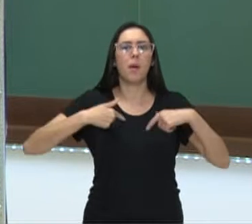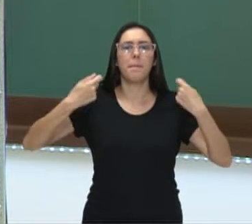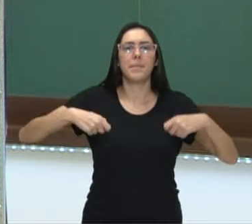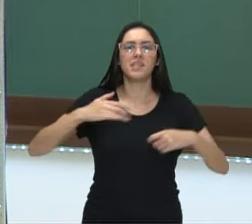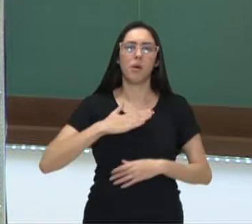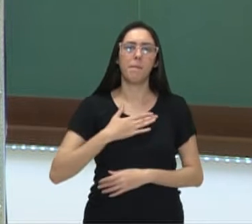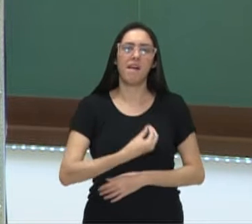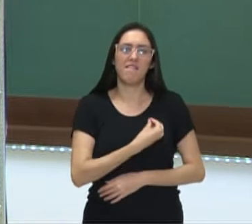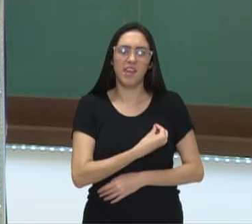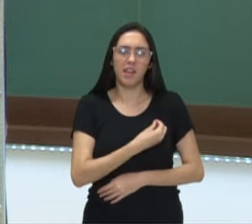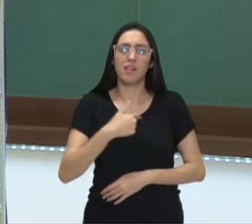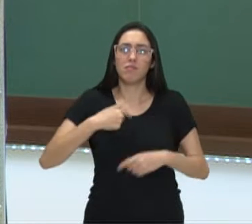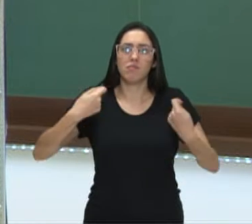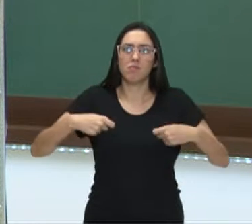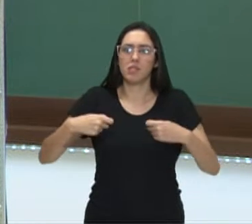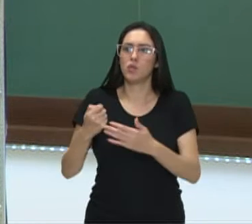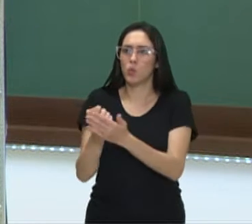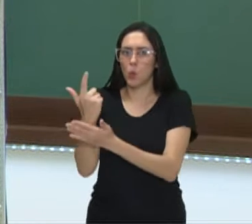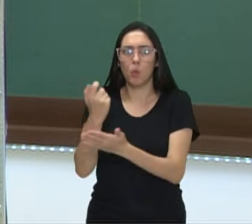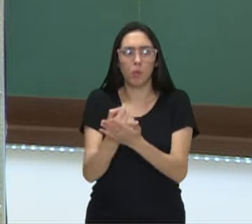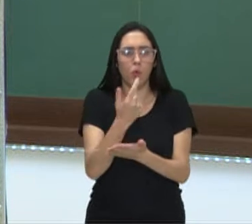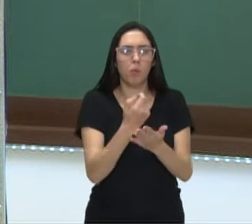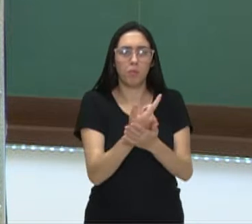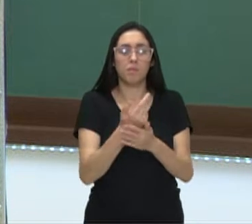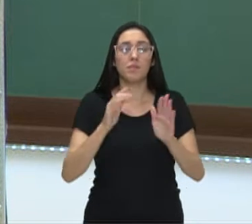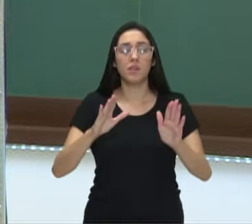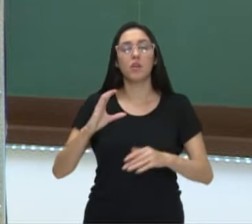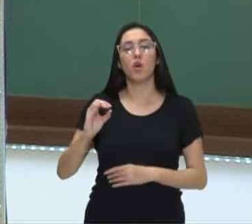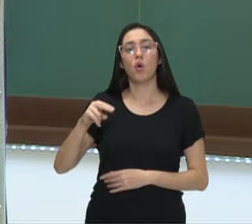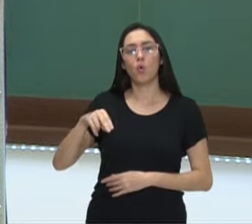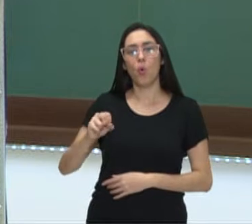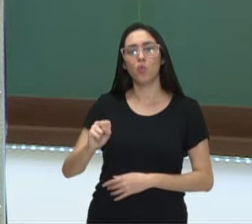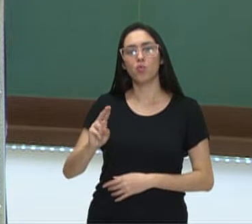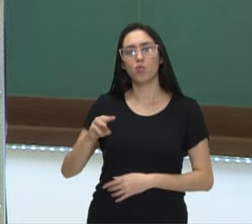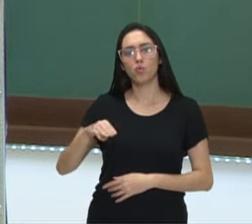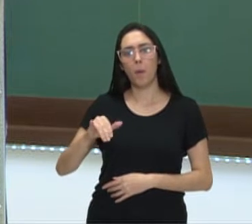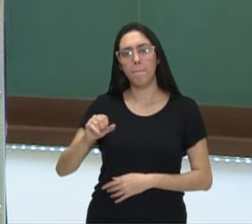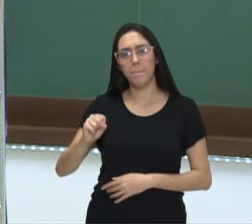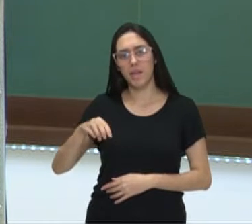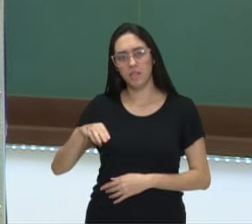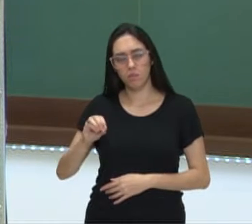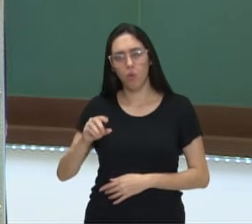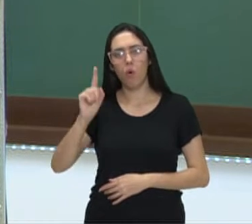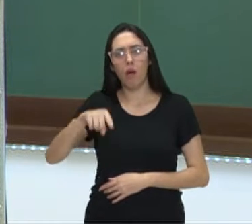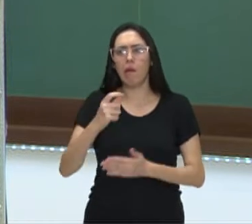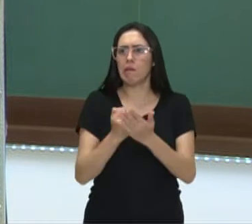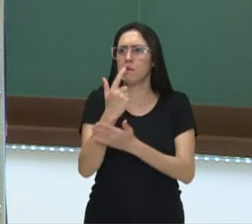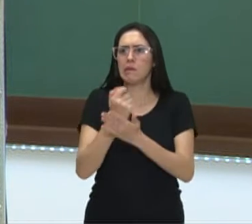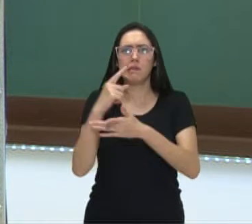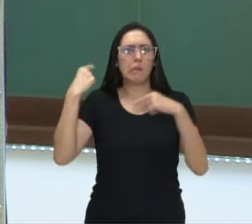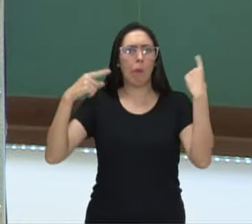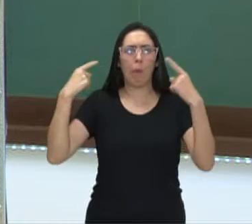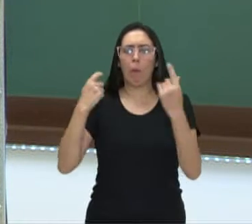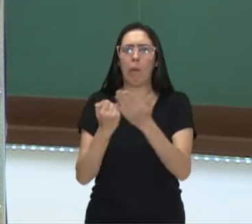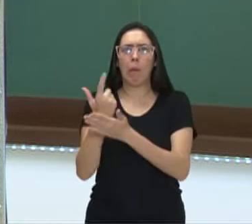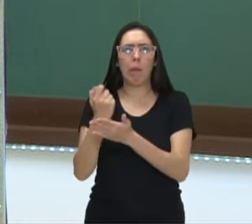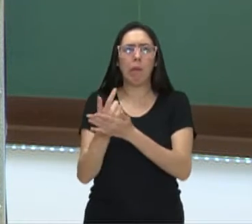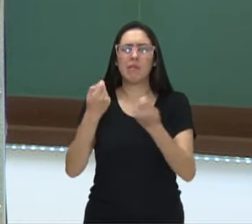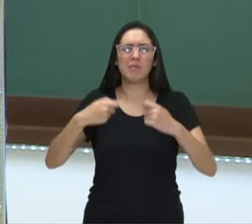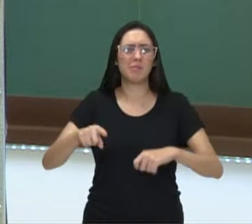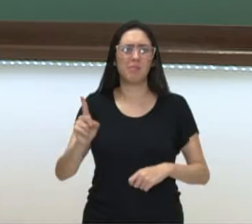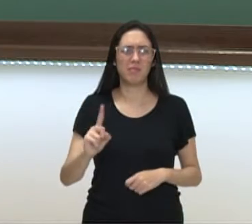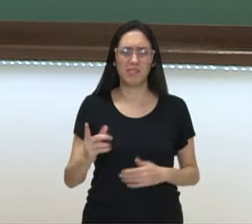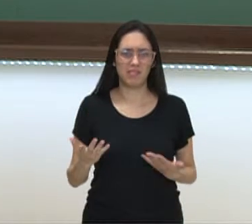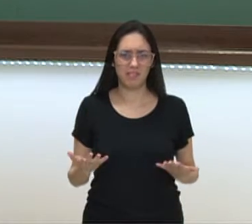nossa vida, à nossa sobrevivência, a gente vai perceber que o consumismo ele está associado a um consumo descontrolado e muitas vezes